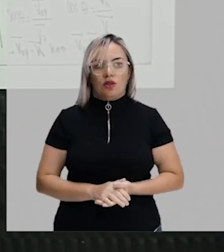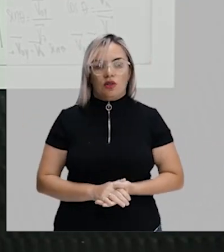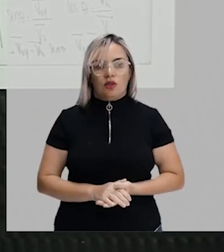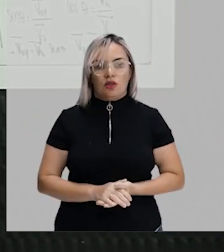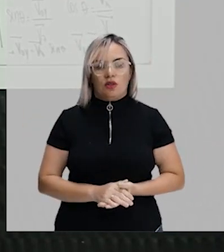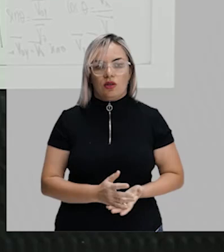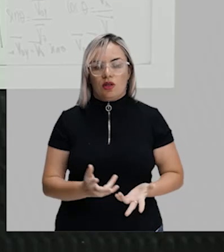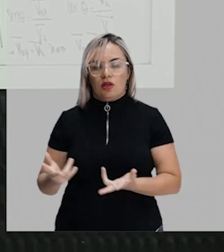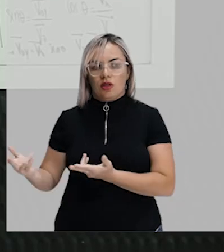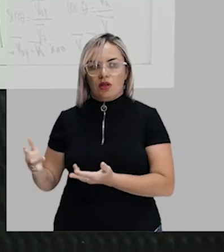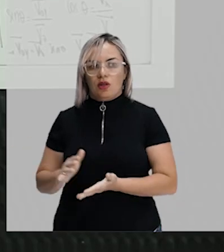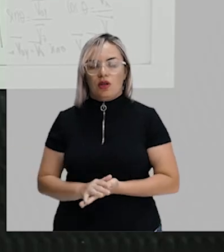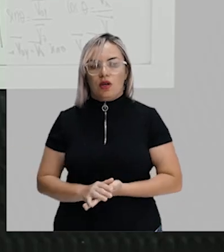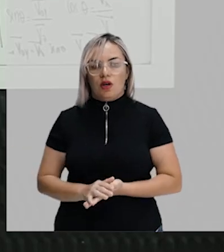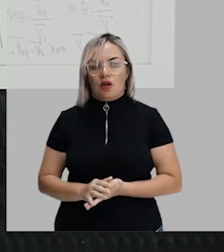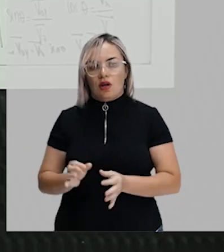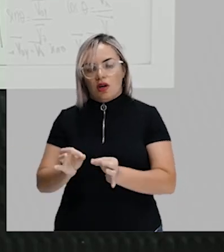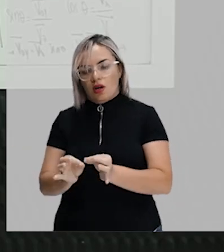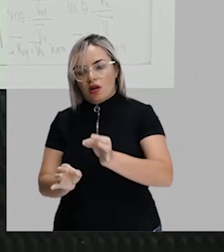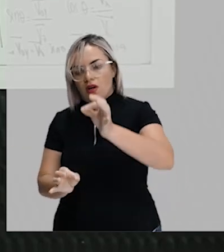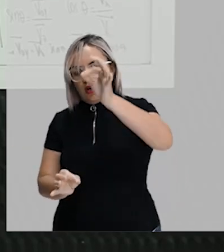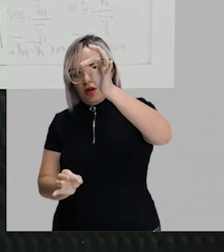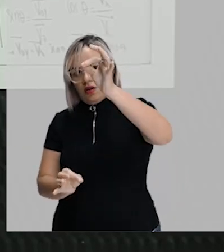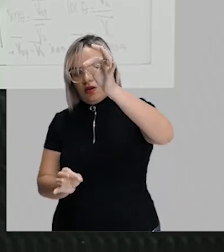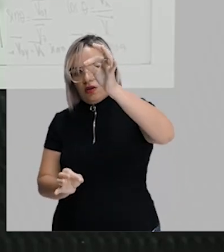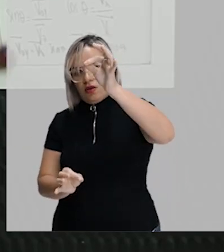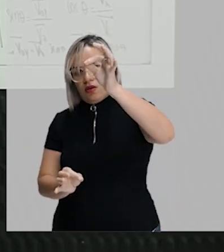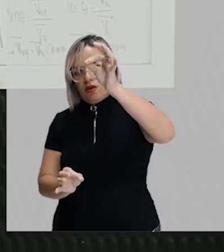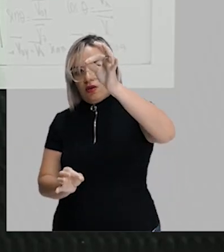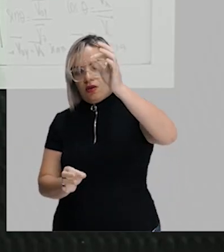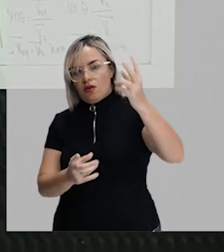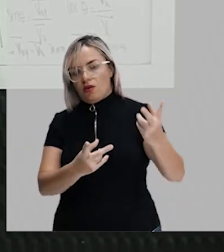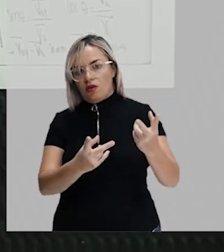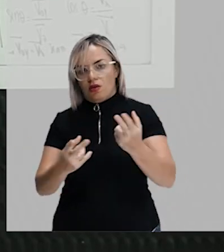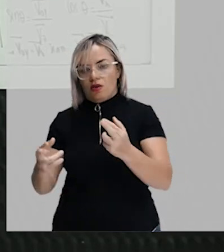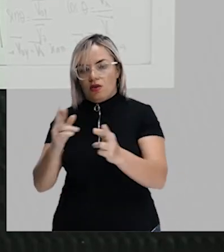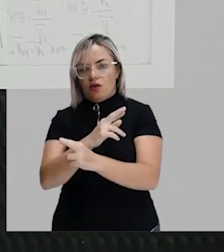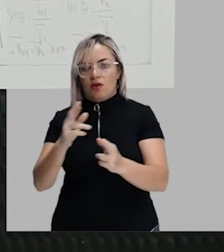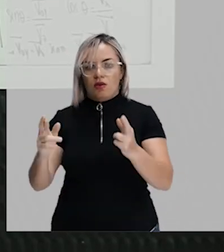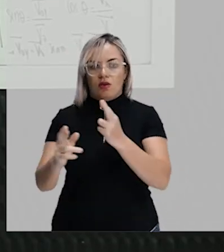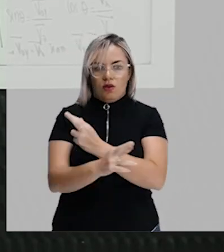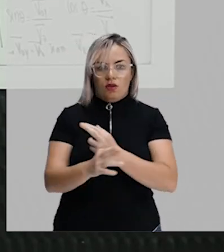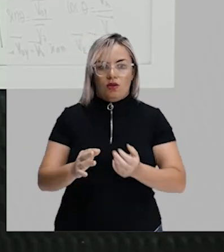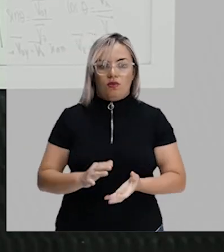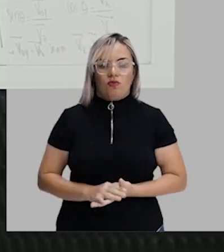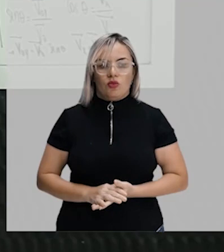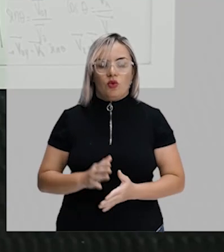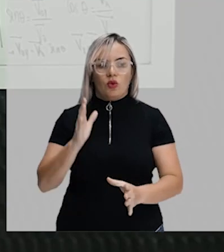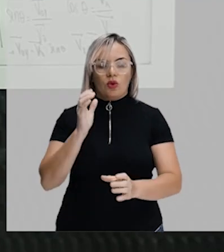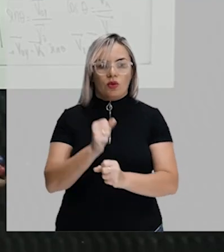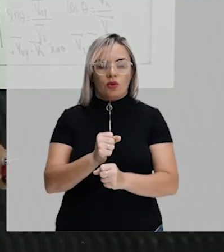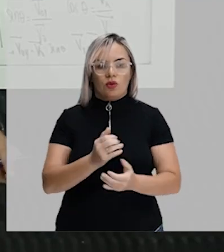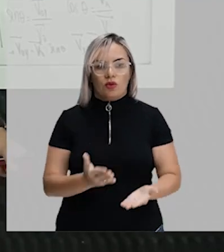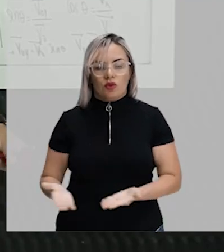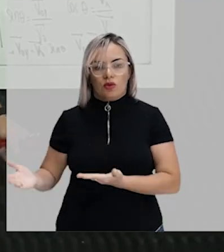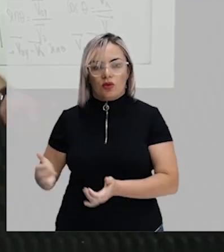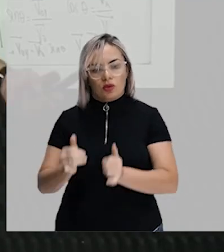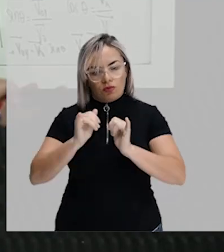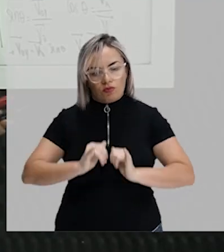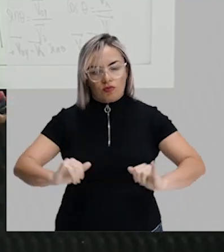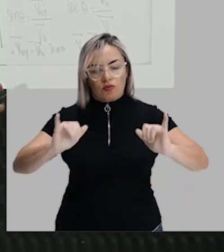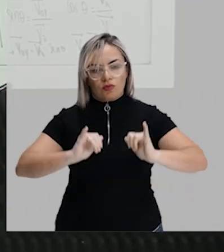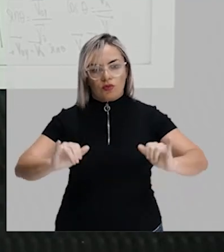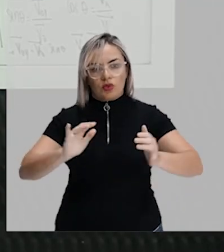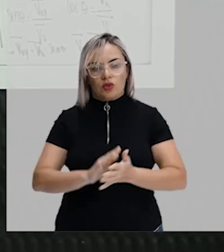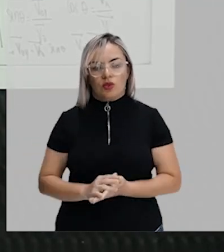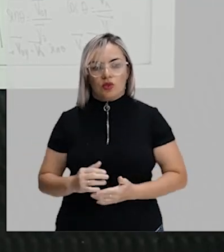tratar em altura máxima, vai ser, né, a altura máxima igual aquelas relações lá. Tá ok? Então, com essas informações,